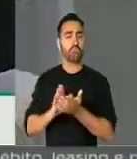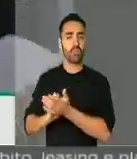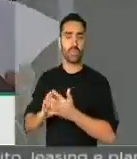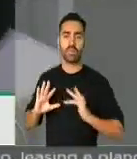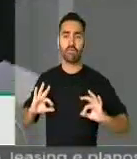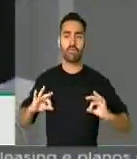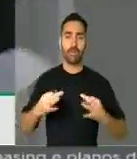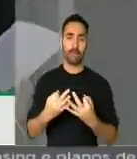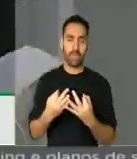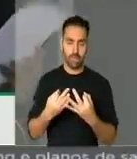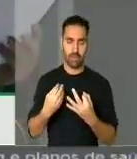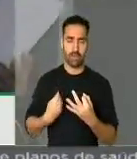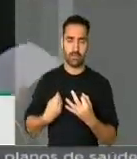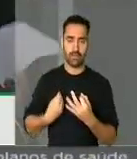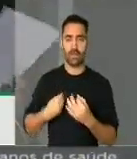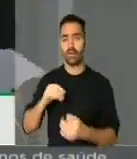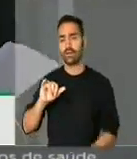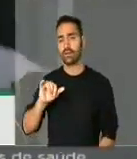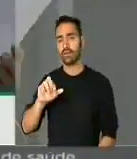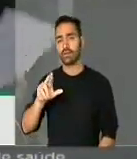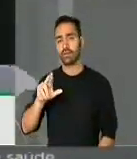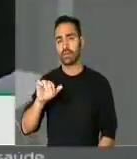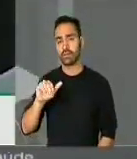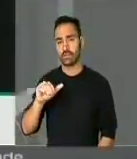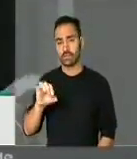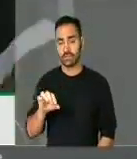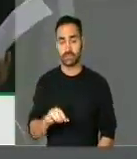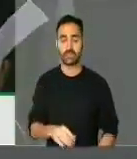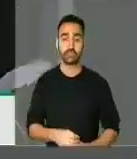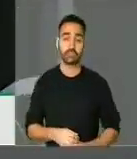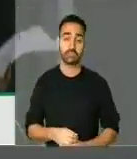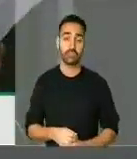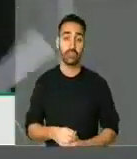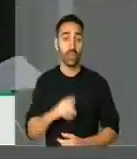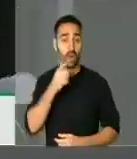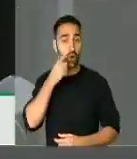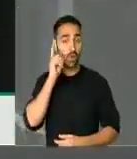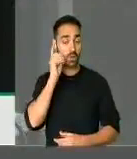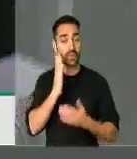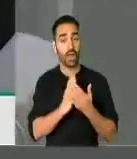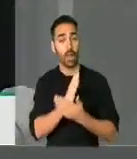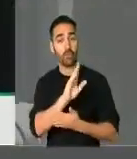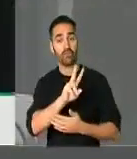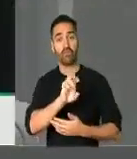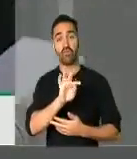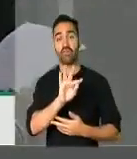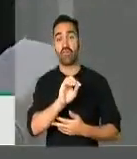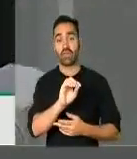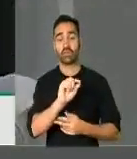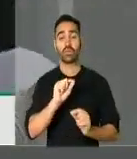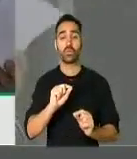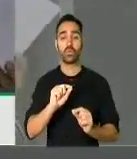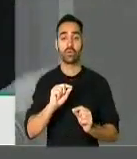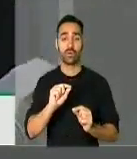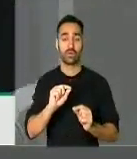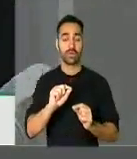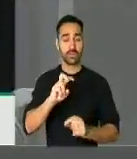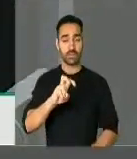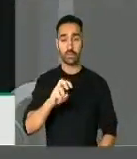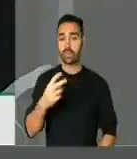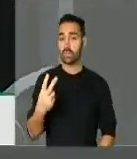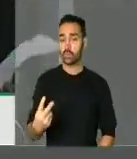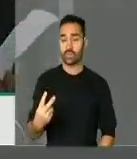famílias dec quero dizer que ontem aqui povo decer foi aprovado o veto o veto do artigo do veto